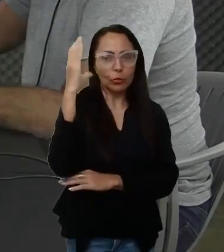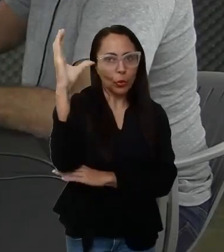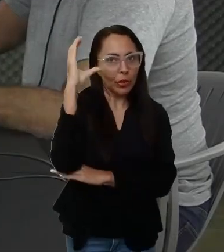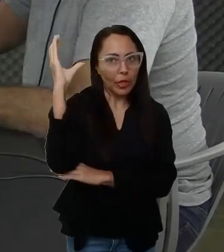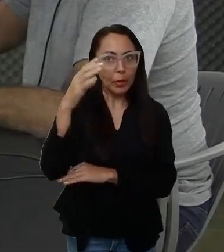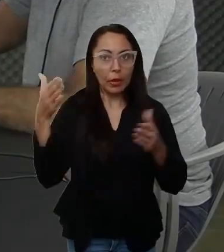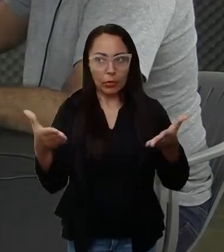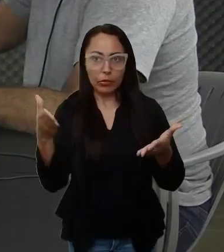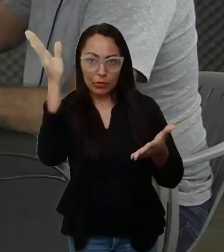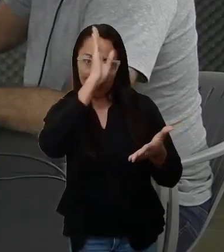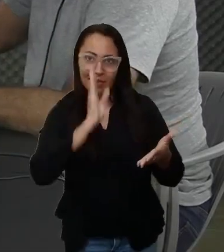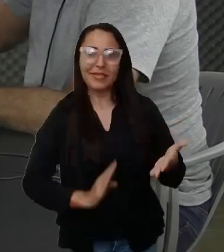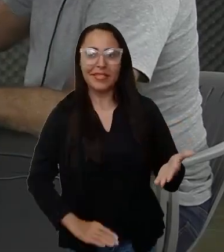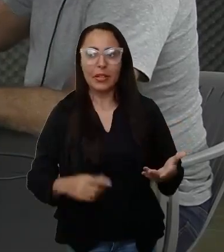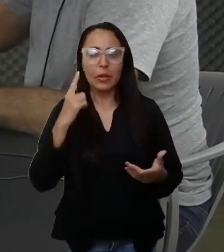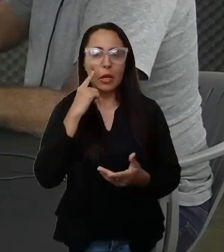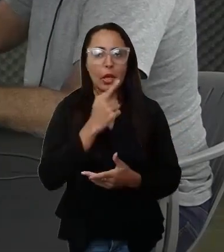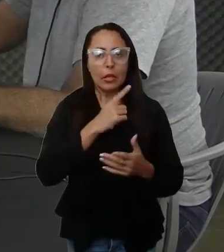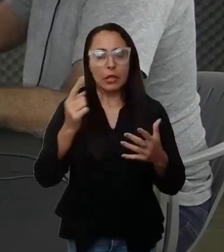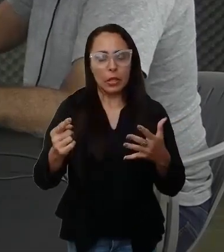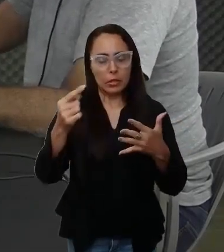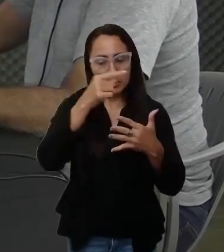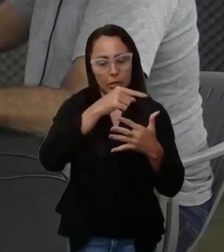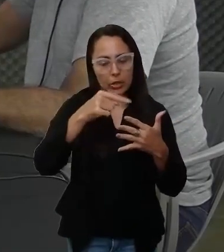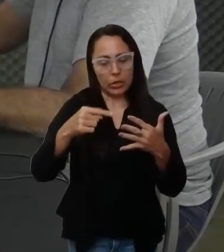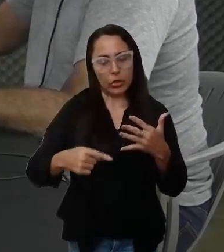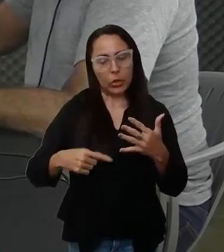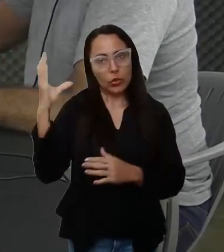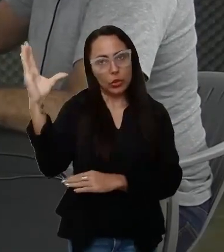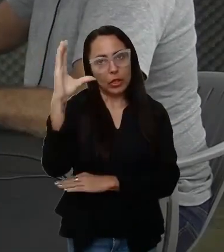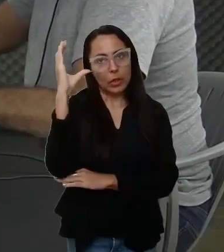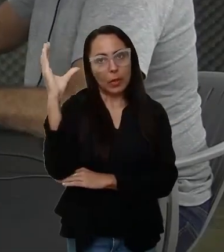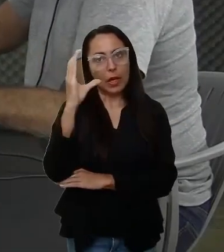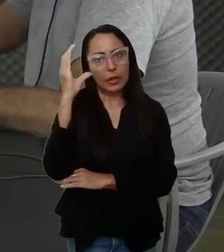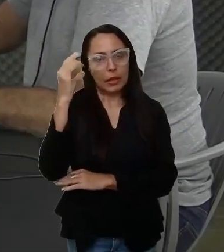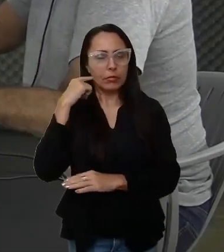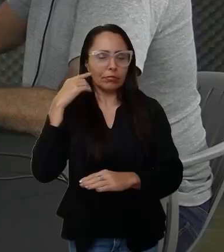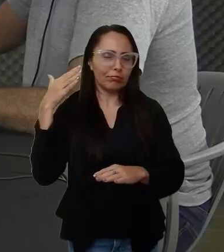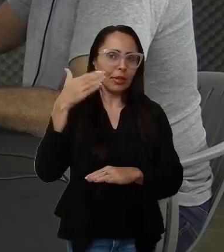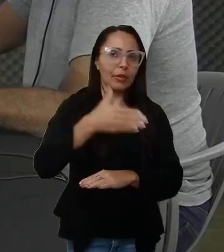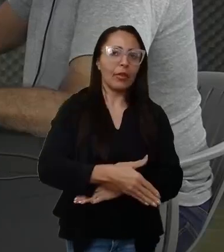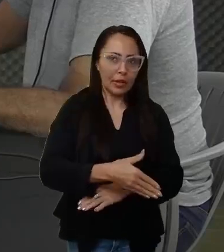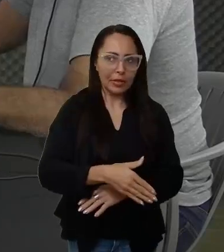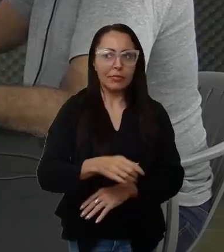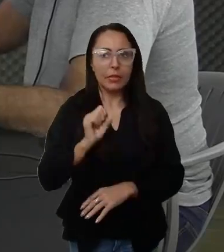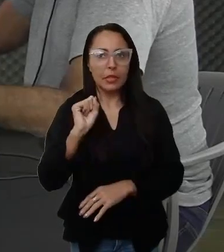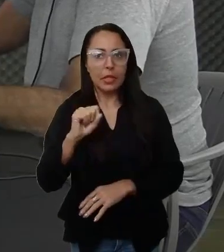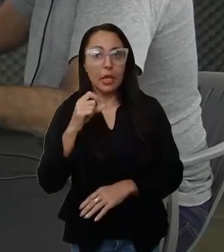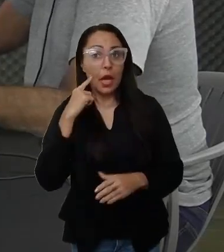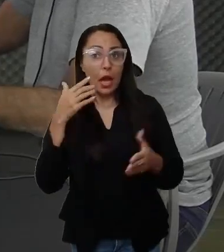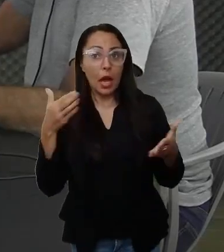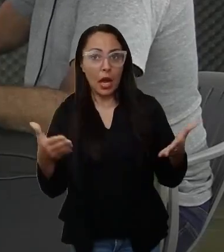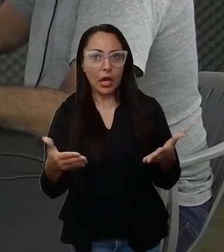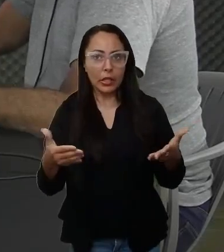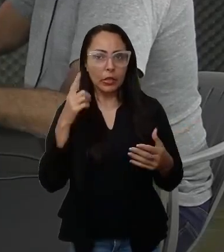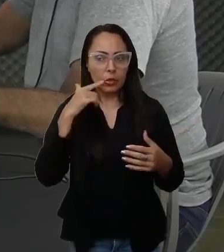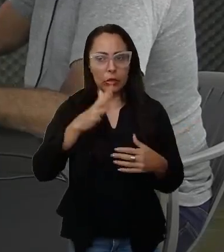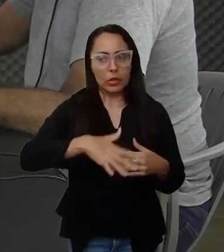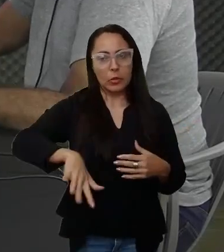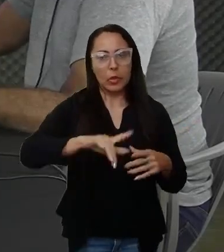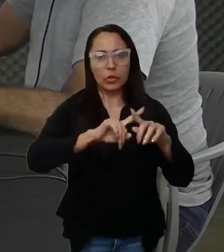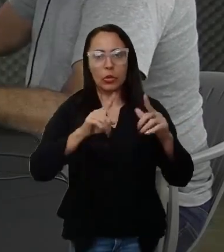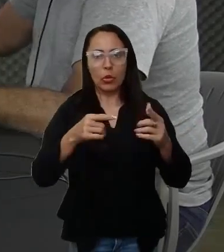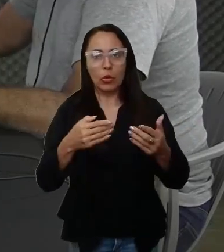no Brasil, né, essas questões climáticas, né, interferem. E aqui no nosso ambiente escolar,